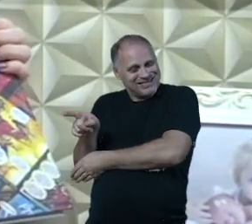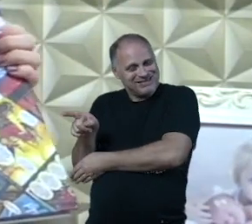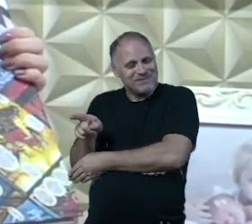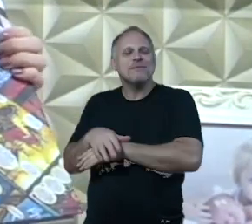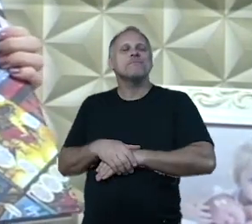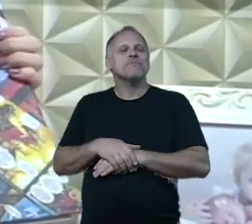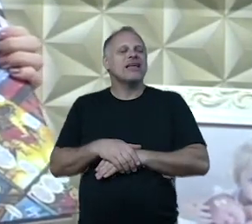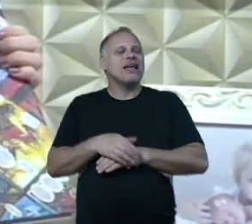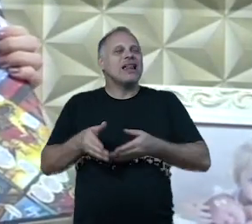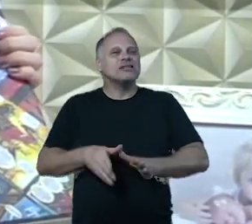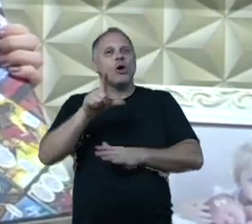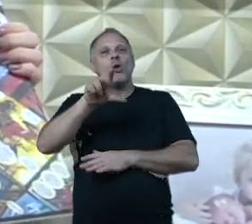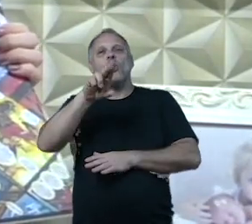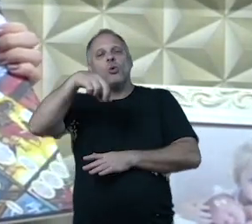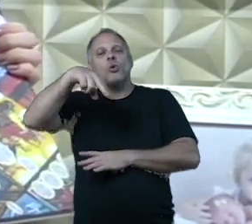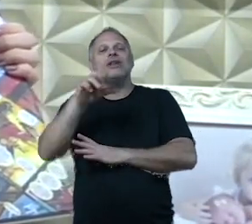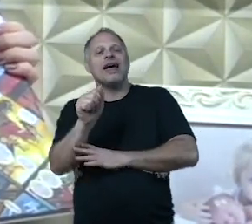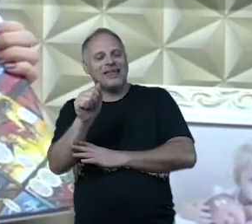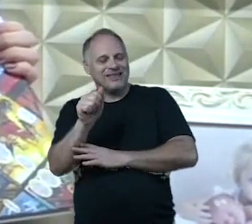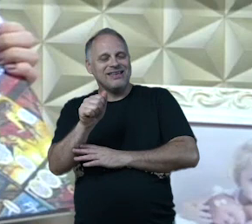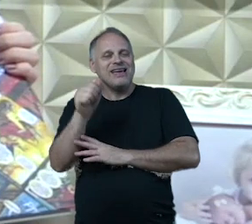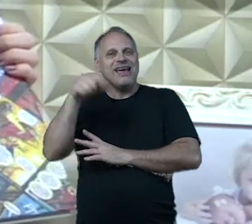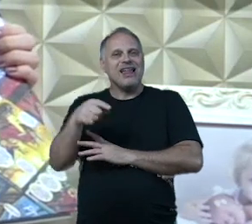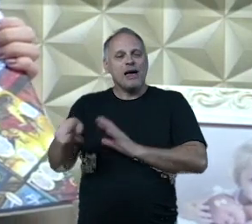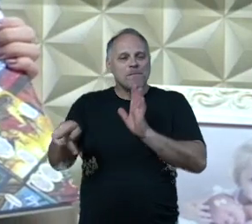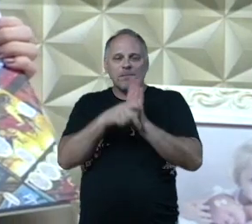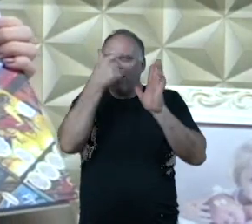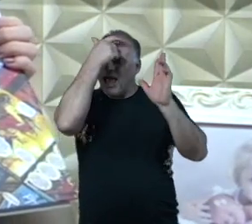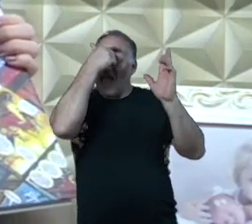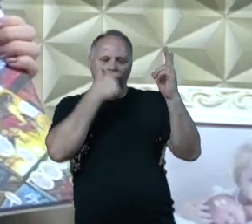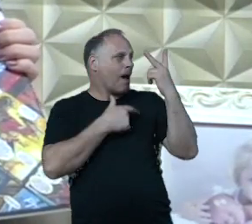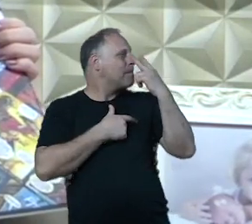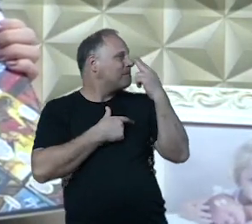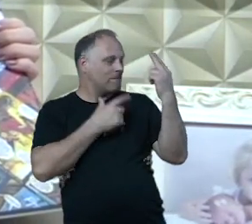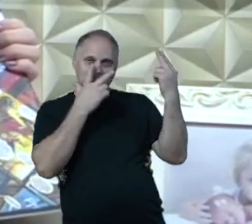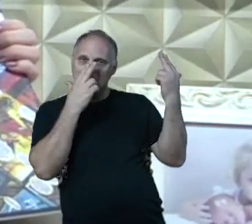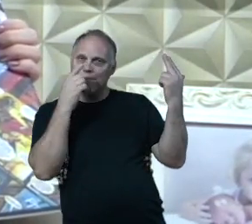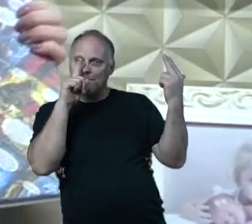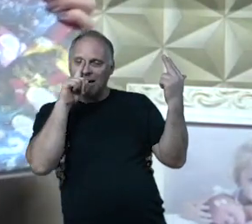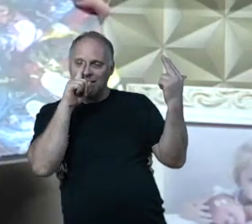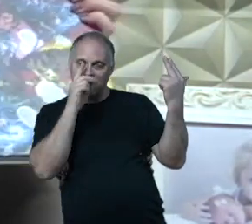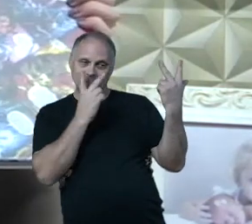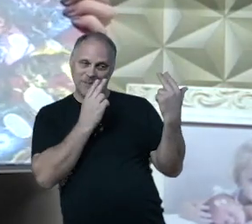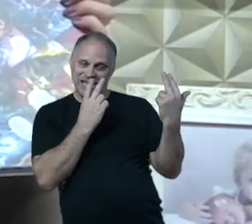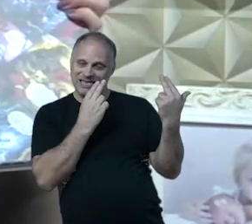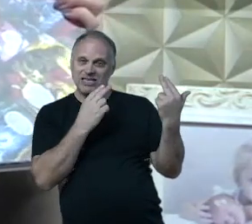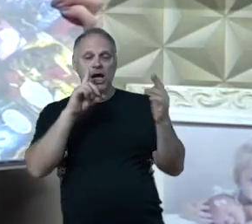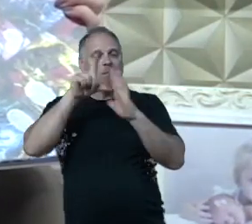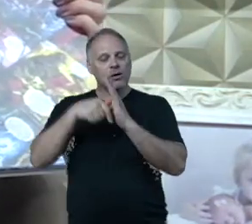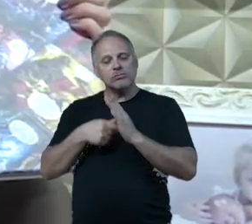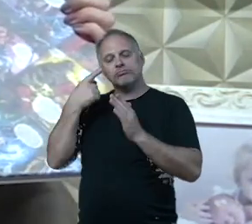amor. Ela... Luna. A Luna. Ela era a cara da mãe. E depois, quando eu fui fazer o ensaio